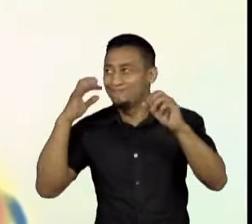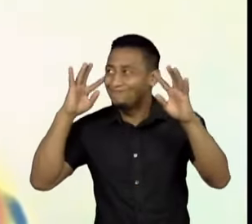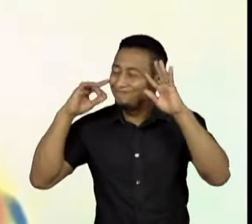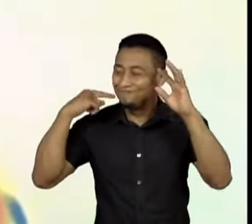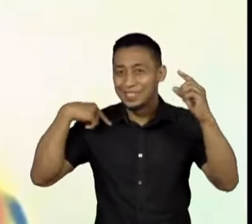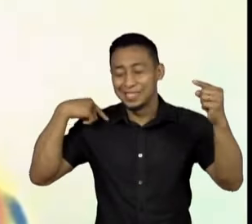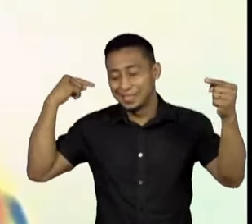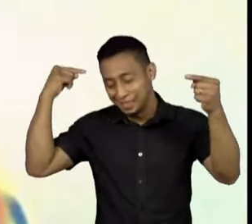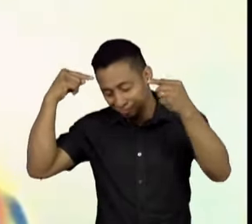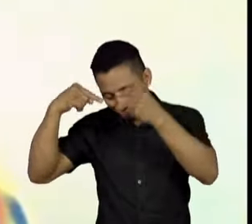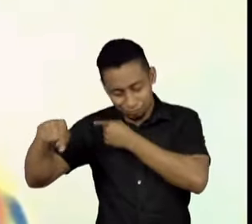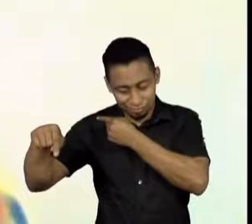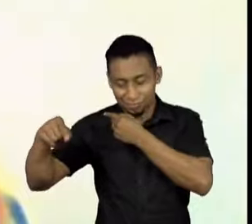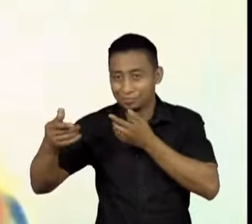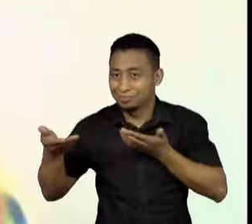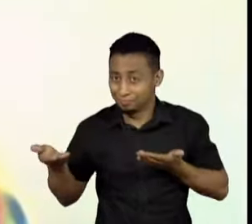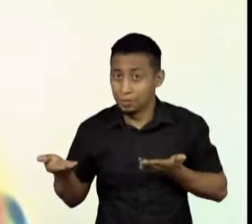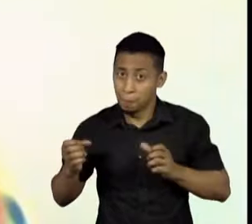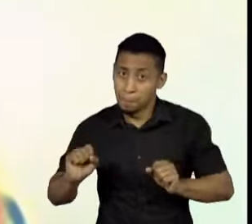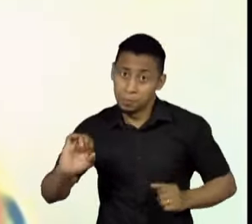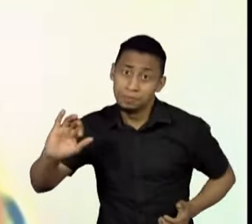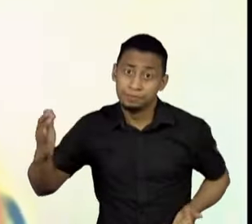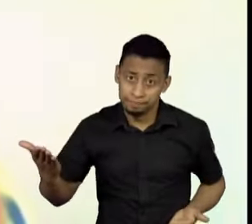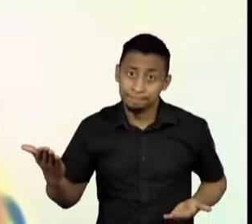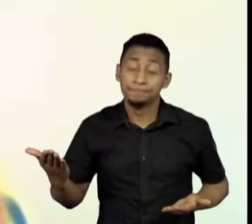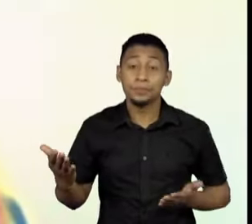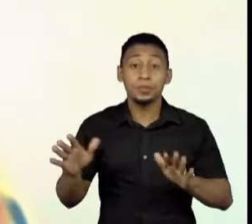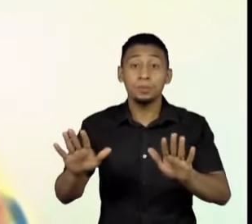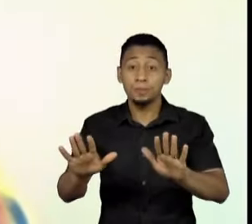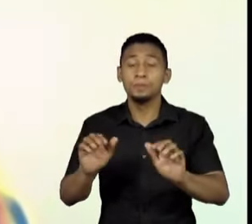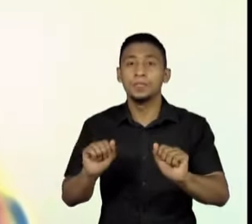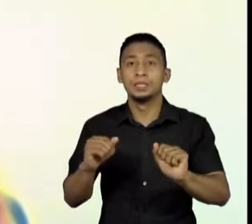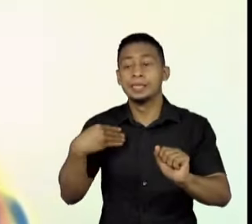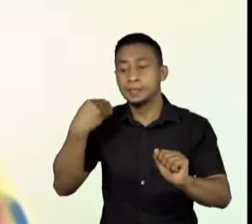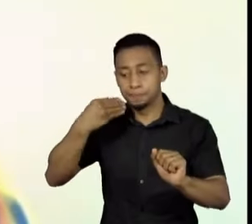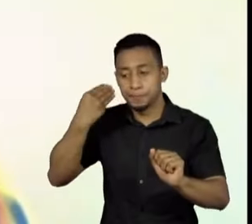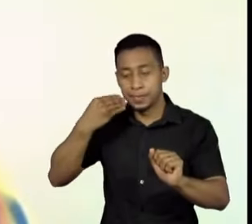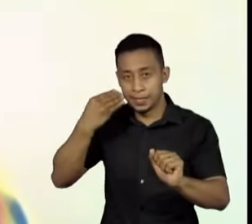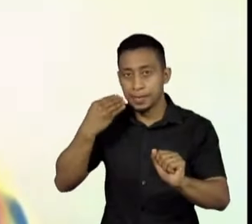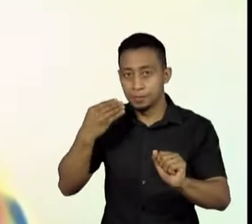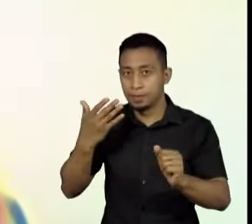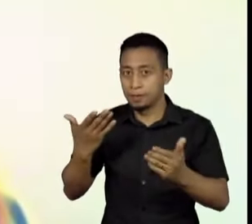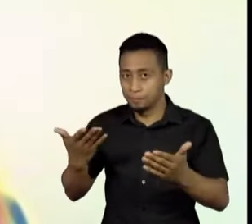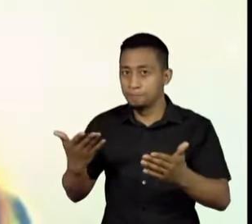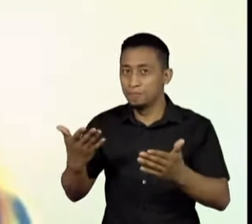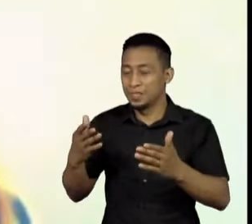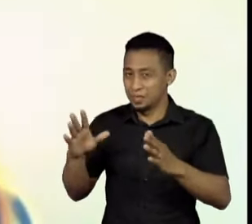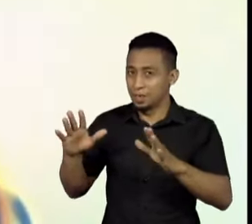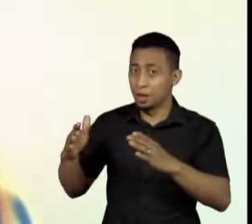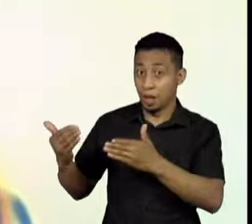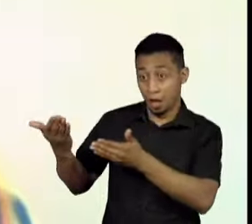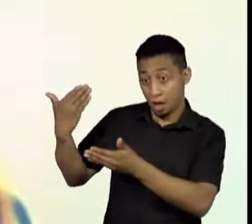somos teimosos, né? Eu acho que uma das experiências que os povos